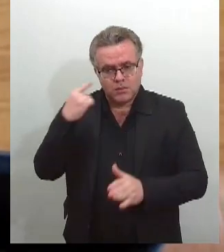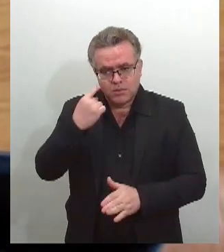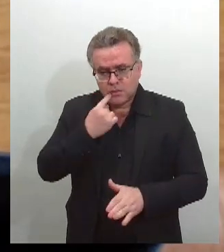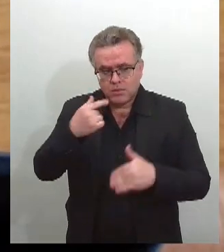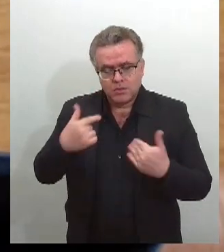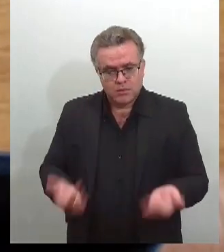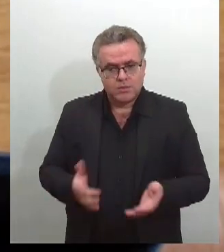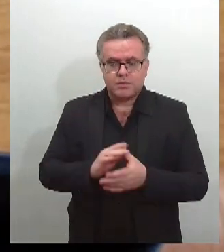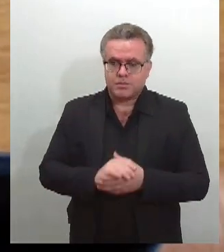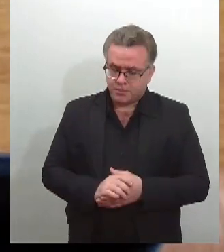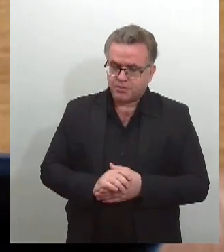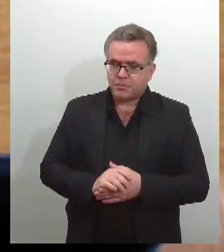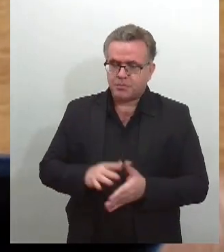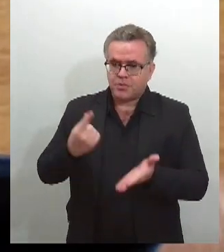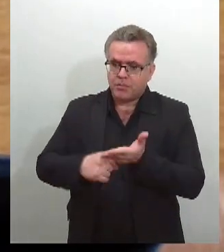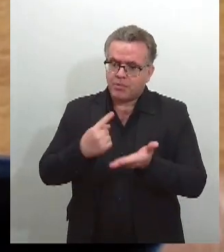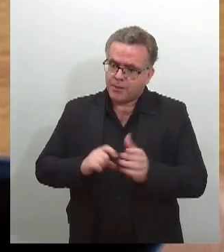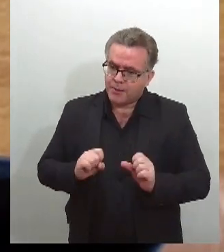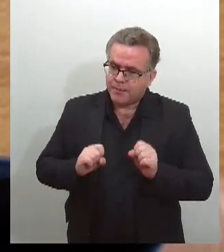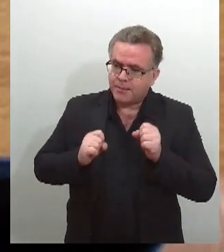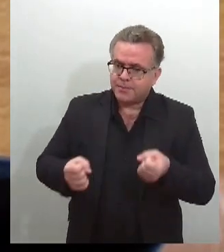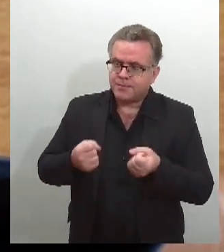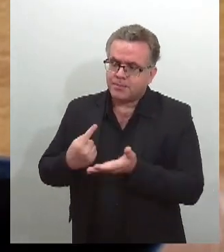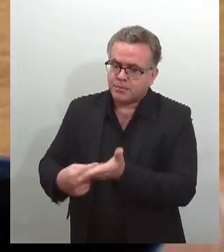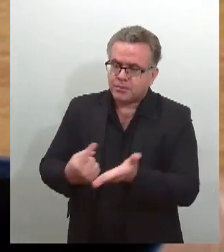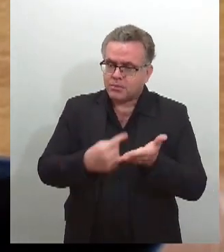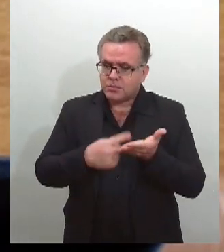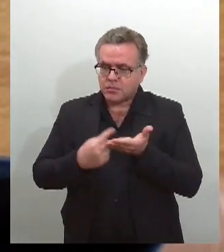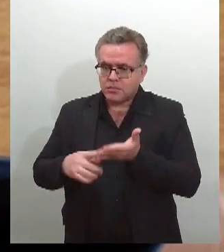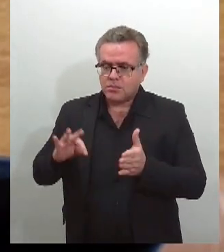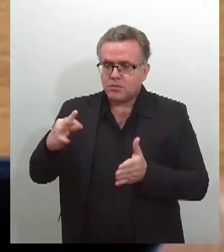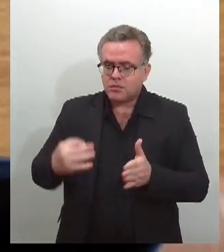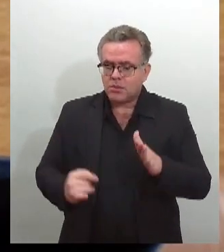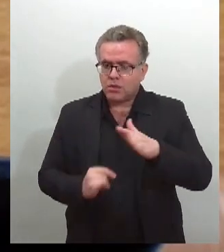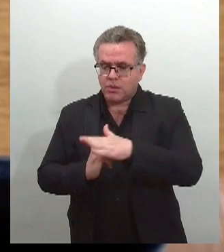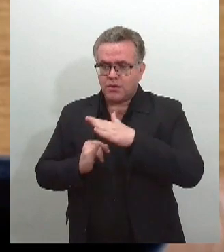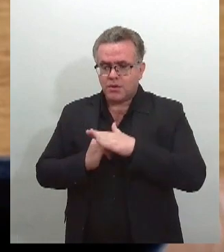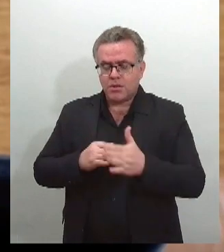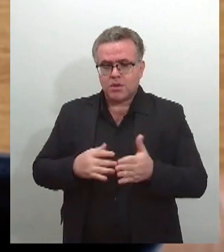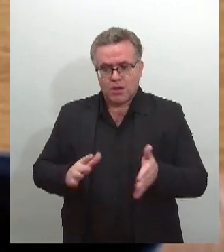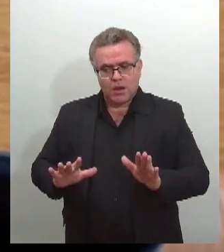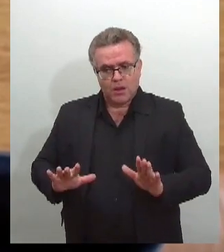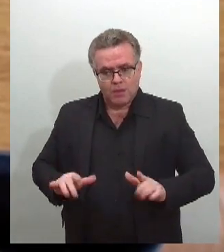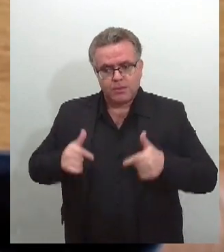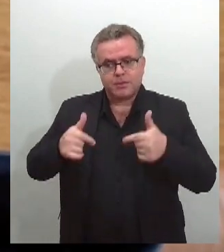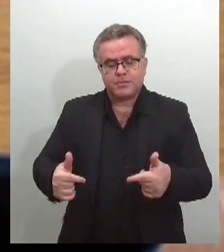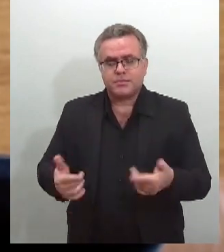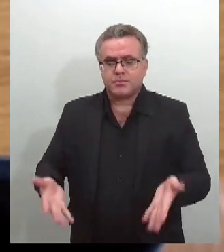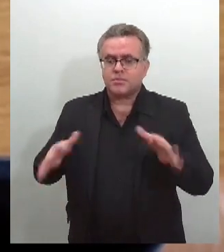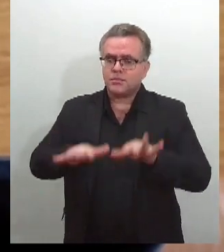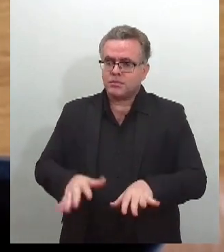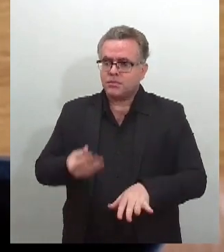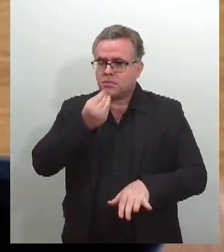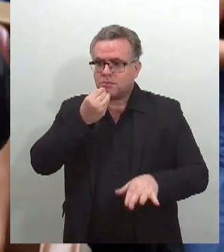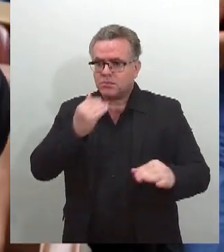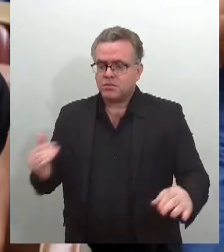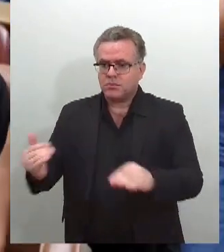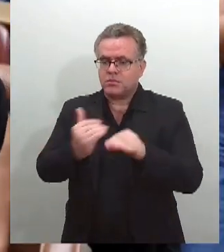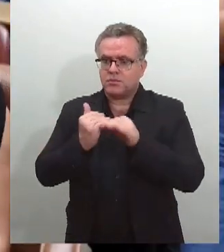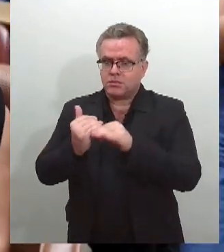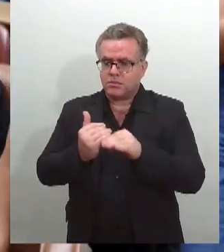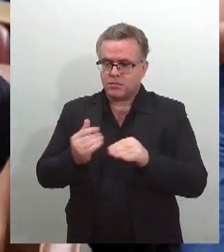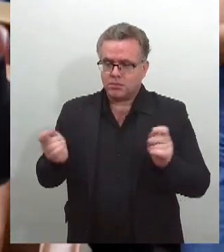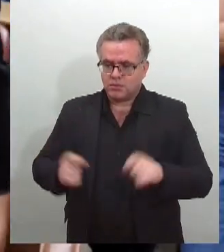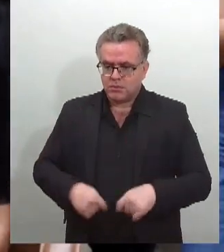compromisso com a busca por soluções que promovam a inclusão e a igualdade de oportunidades para todos os sergipanos. É